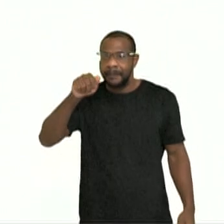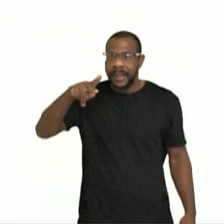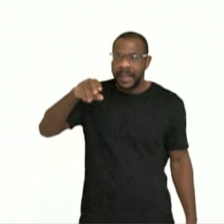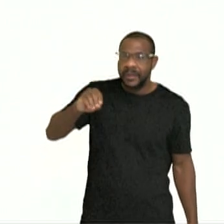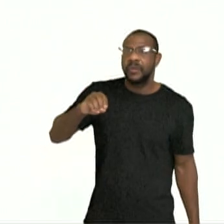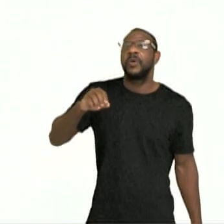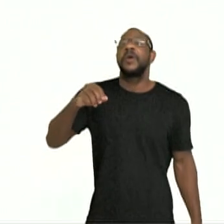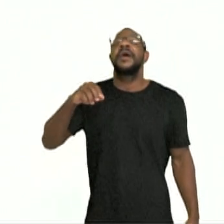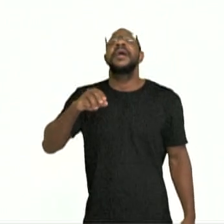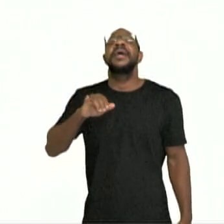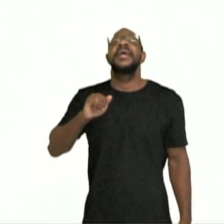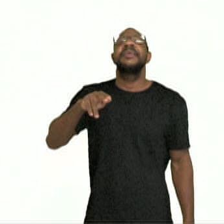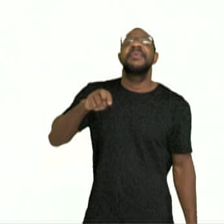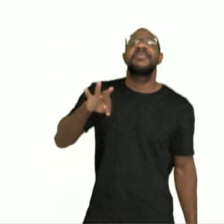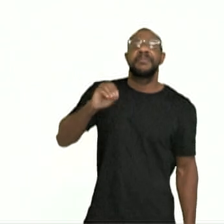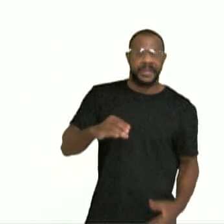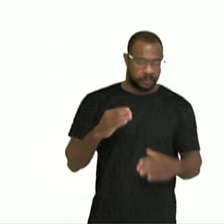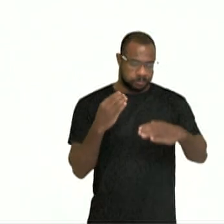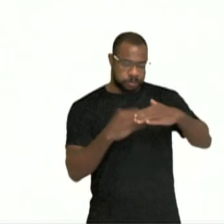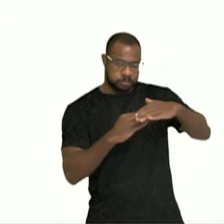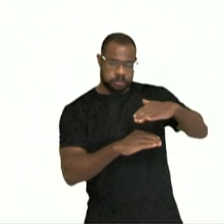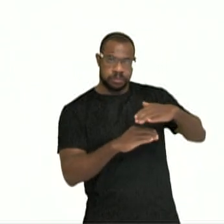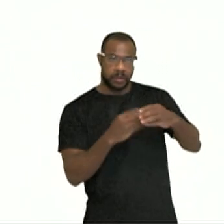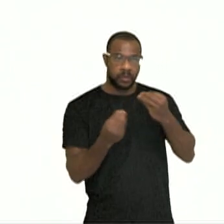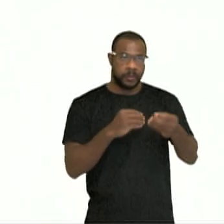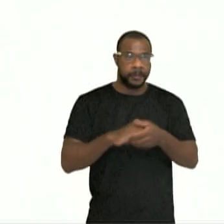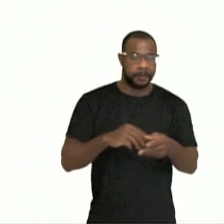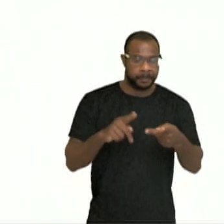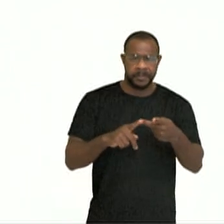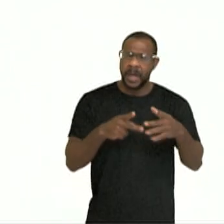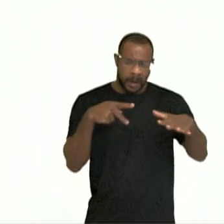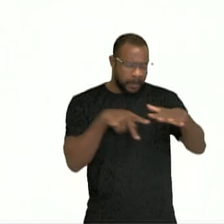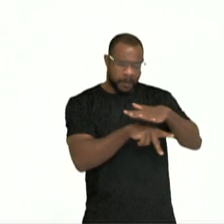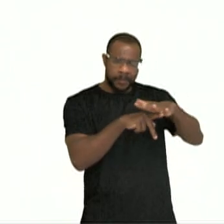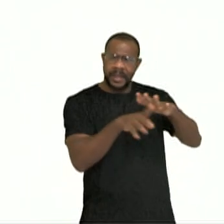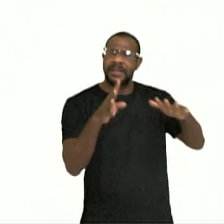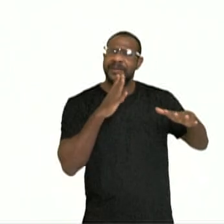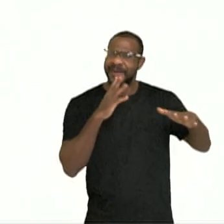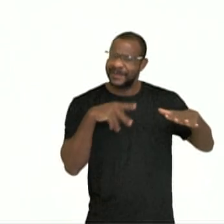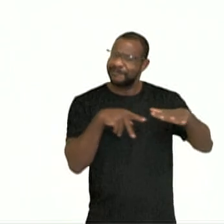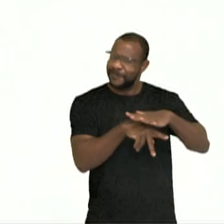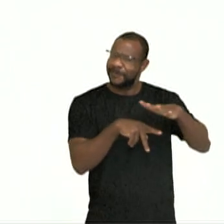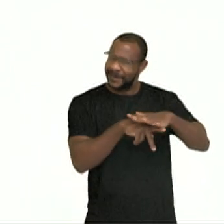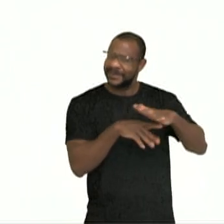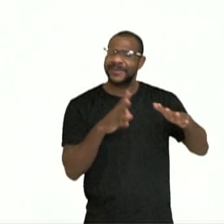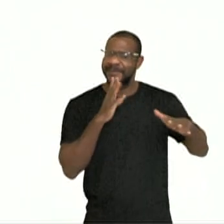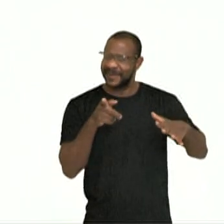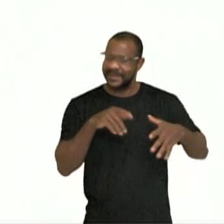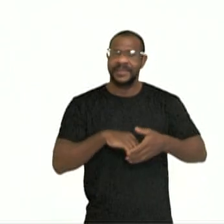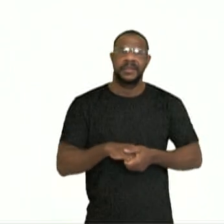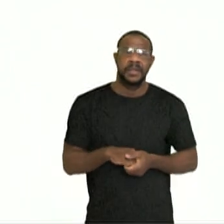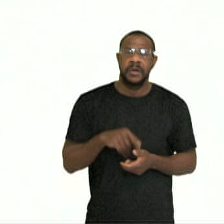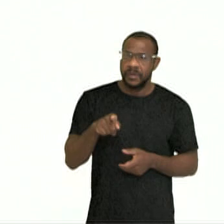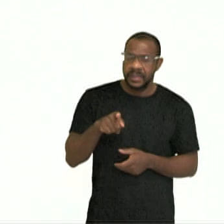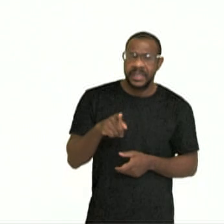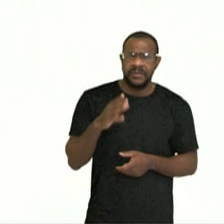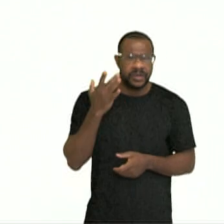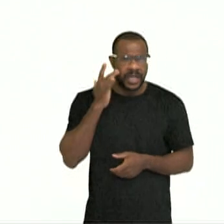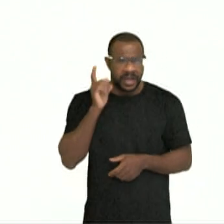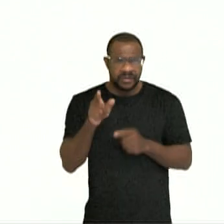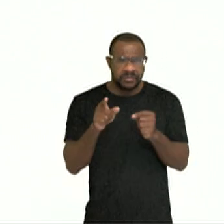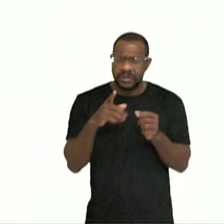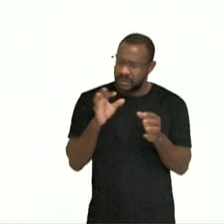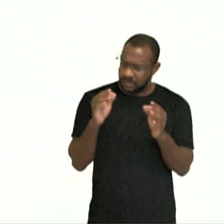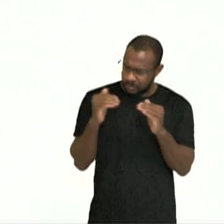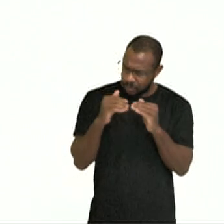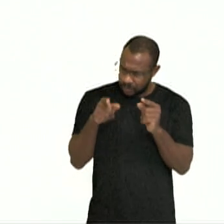fundo emergencial? Já dei algumas dicas. E a poupança? Já deve ter ouvido falar, com certeza. Você considera que a